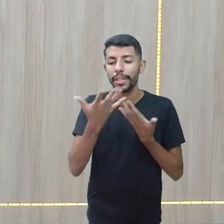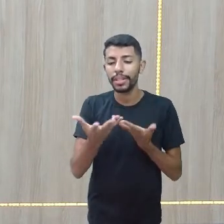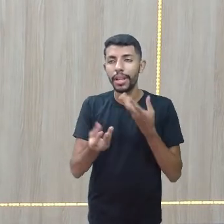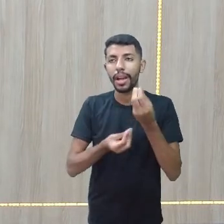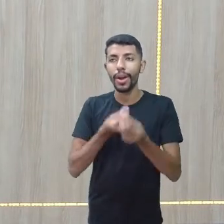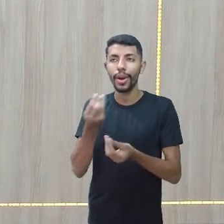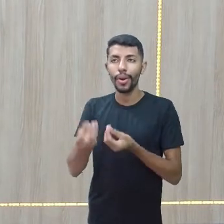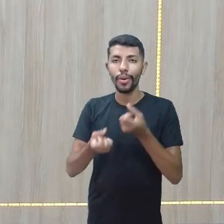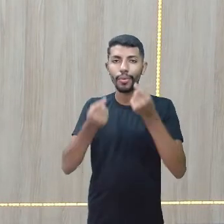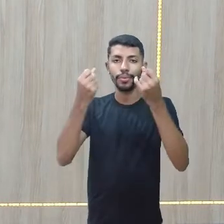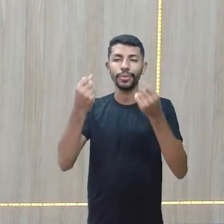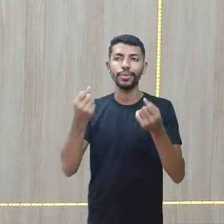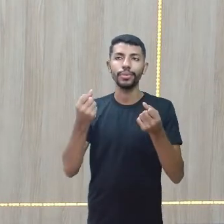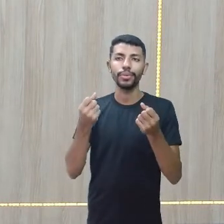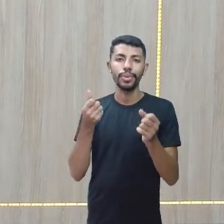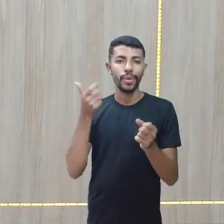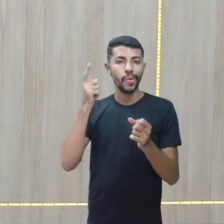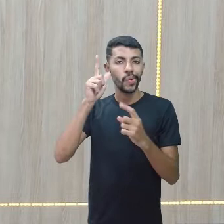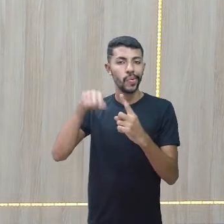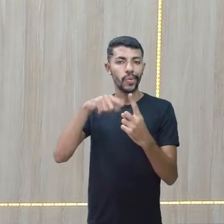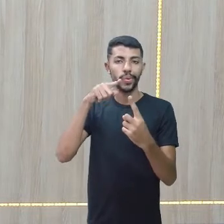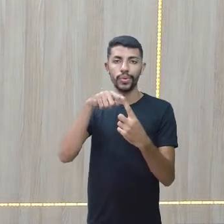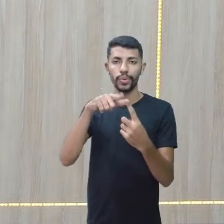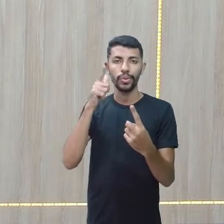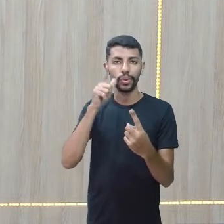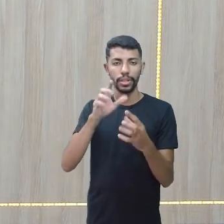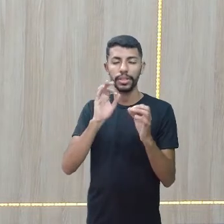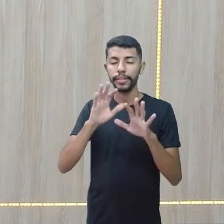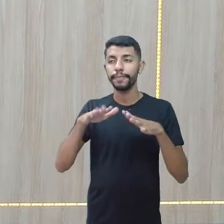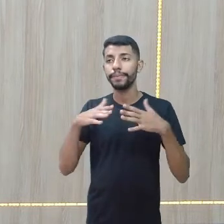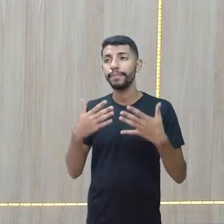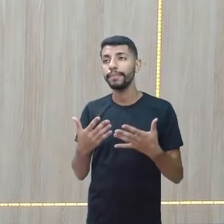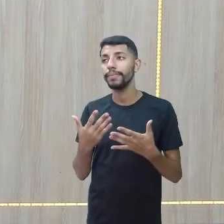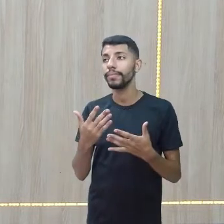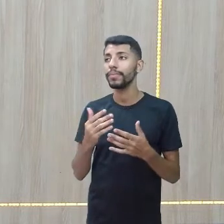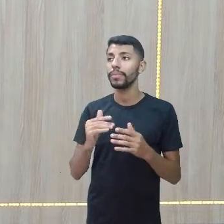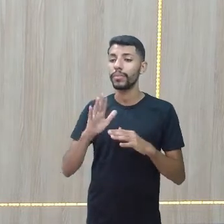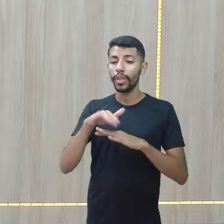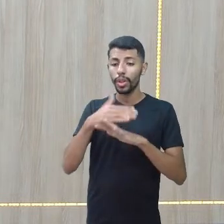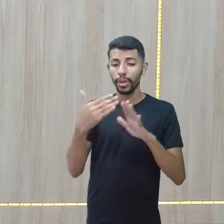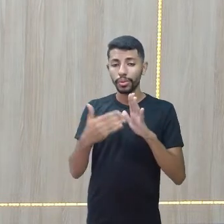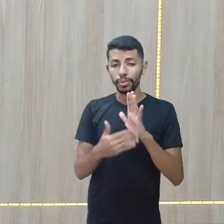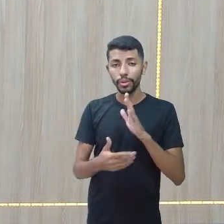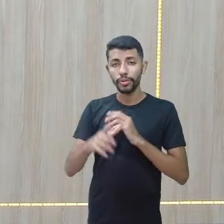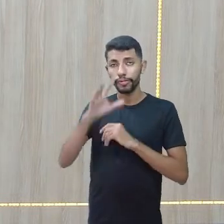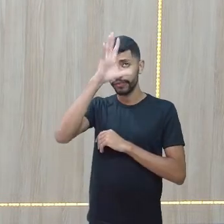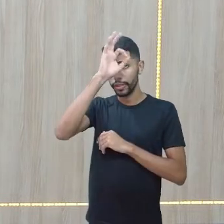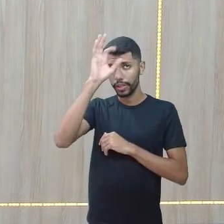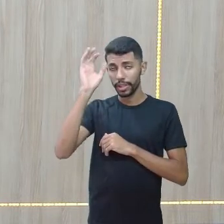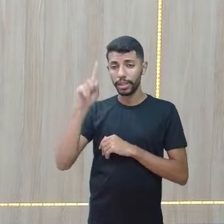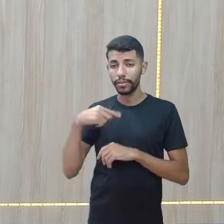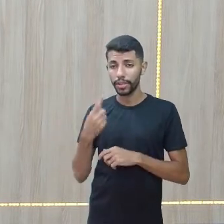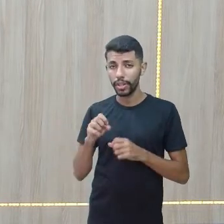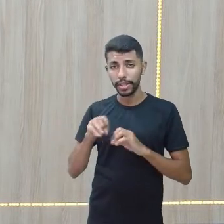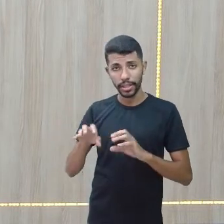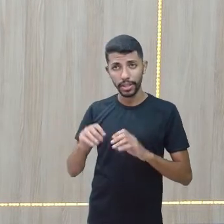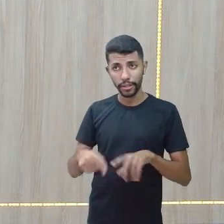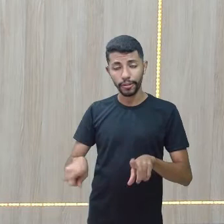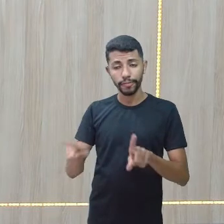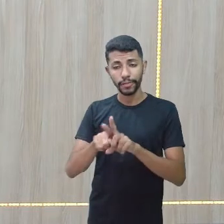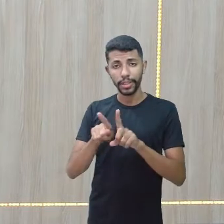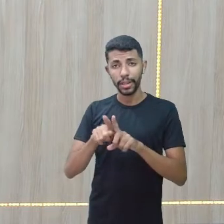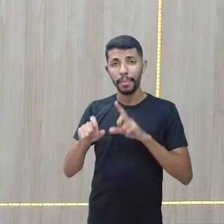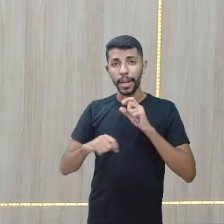naquele ponto. E aí, além de todos esses aspectos cognitivos que a gente trabalhou, a gente também está dando uma oportunidade